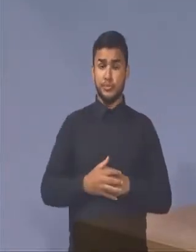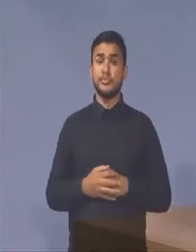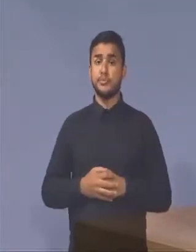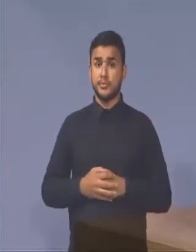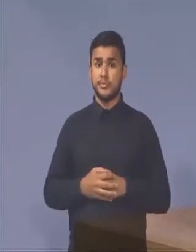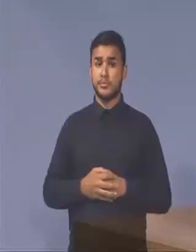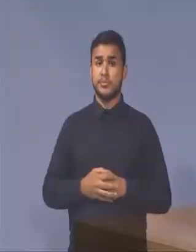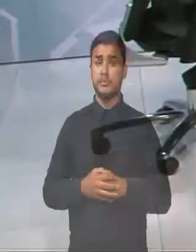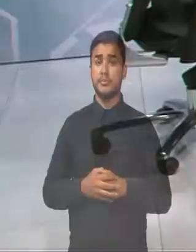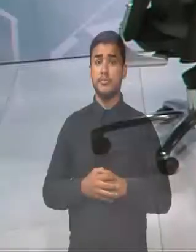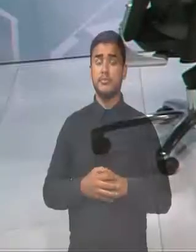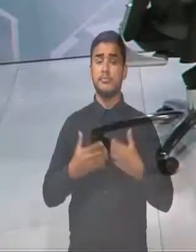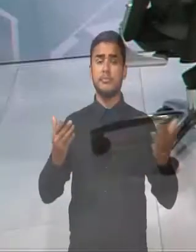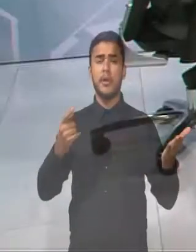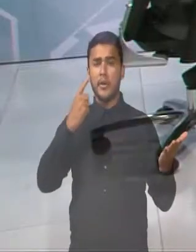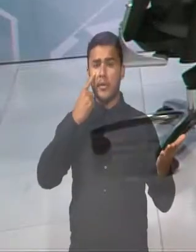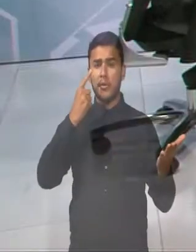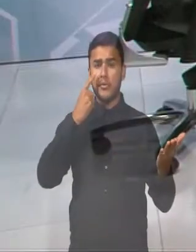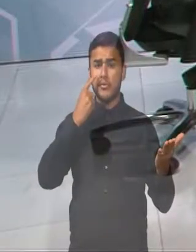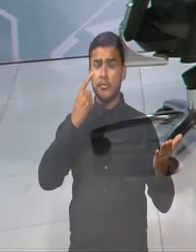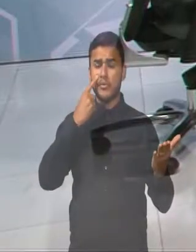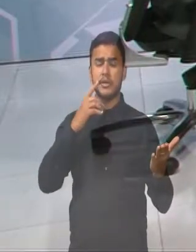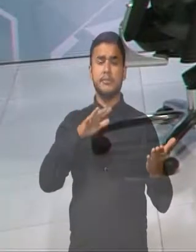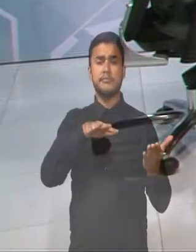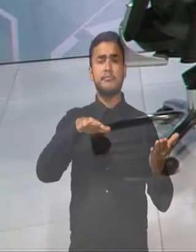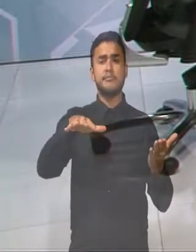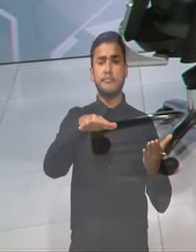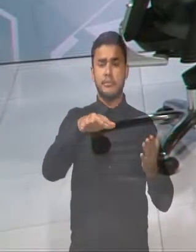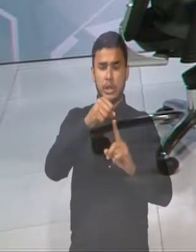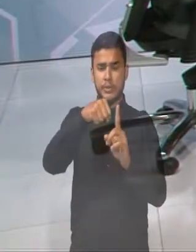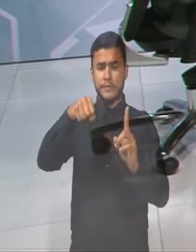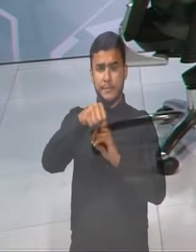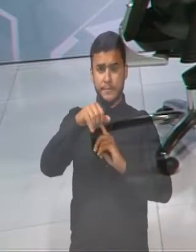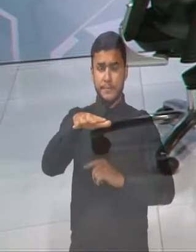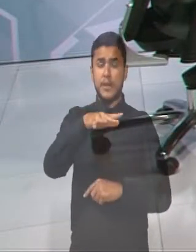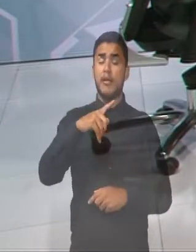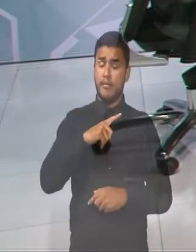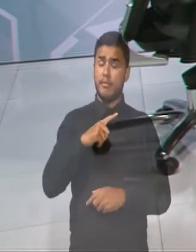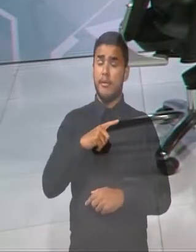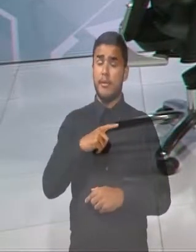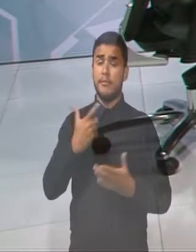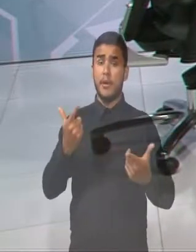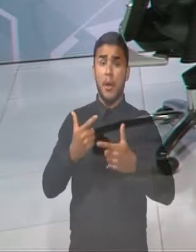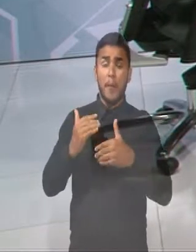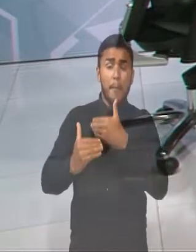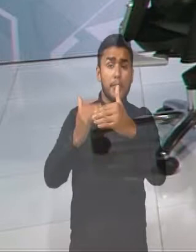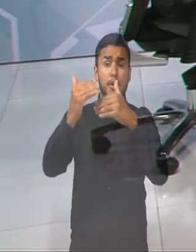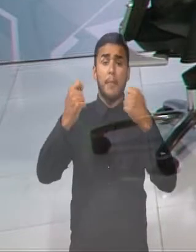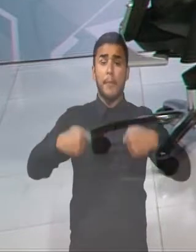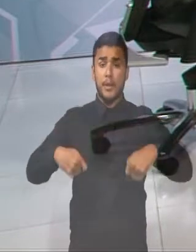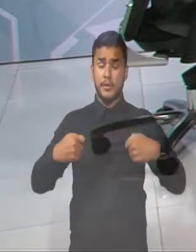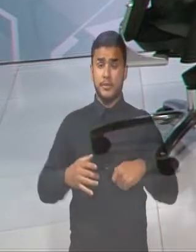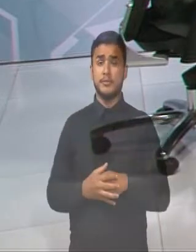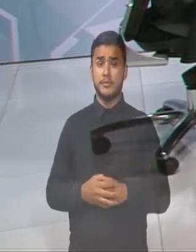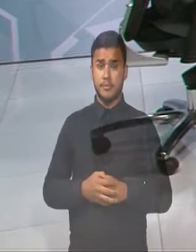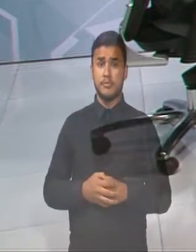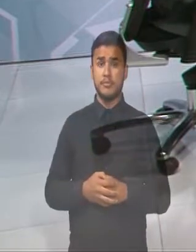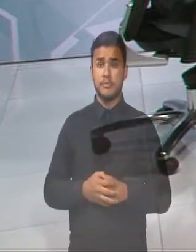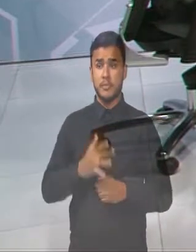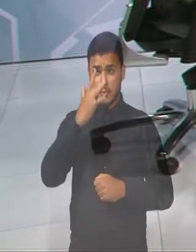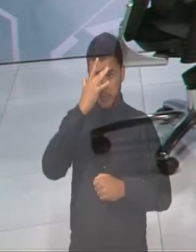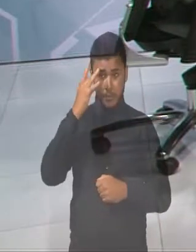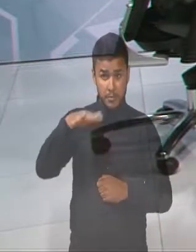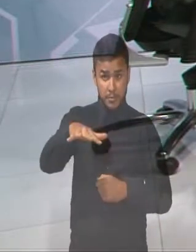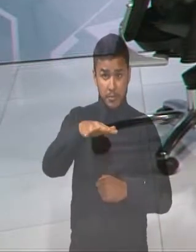dado. Agora, se a gente particulariza, você pensa em sociedade brasileira, há uma questão. A gente precisa desenvolver a pessoa,